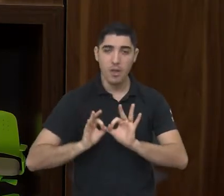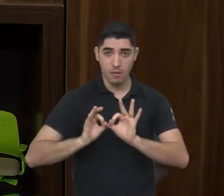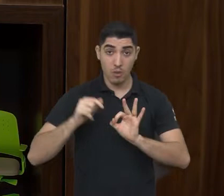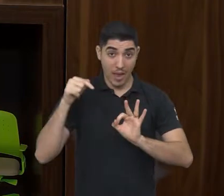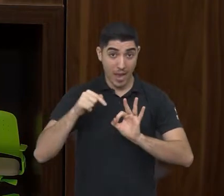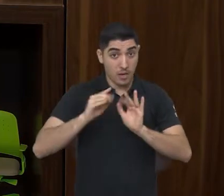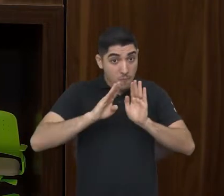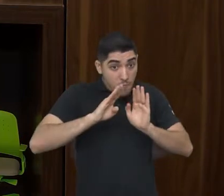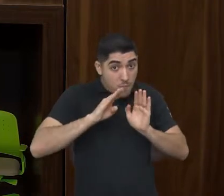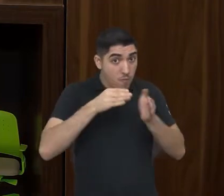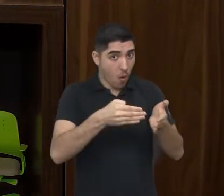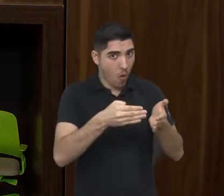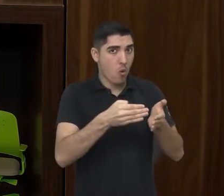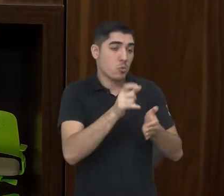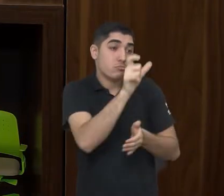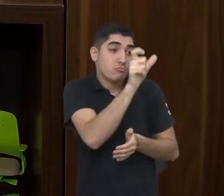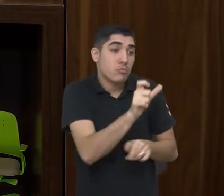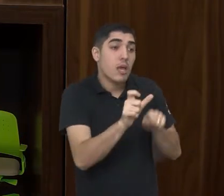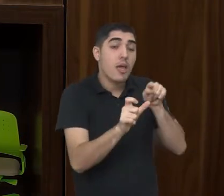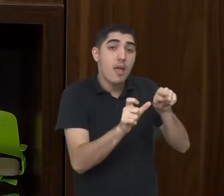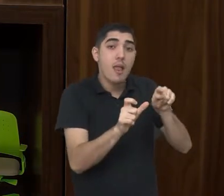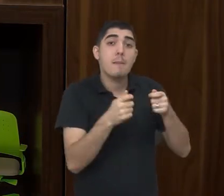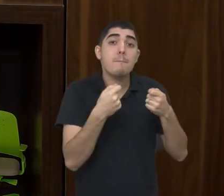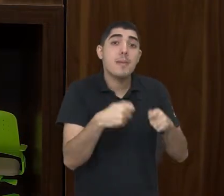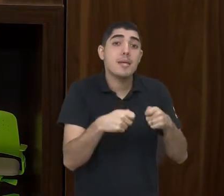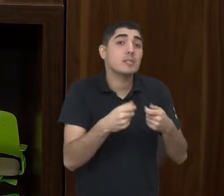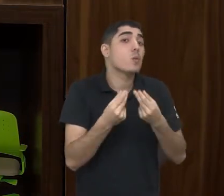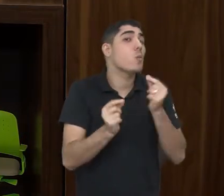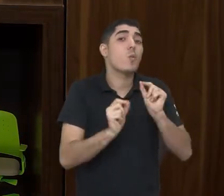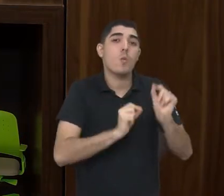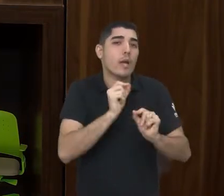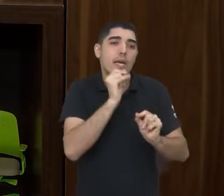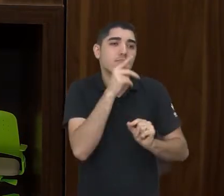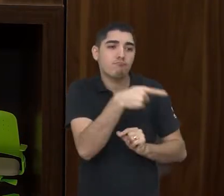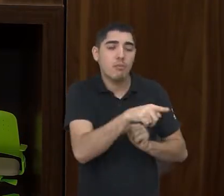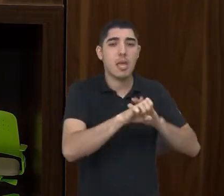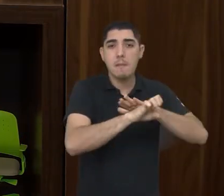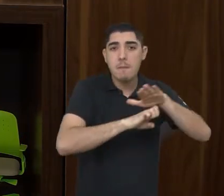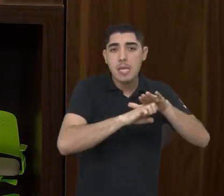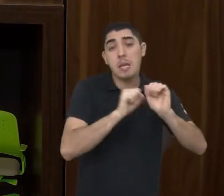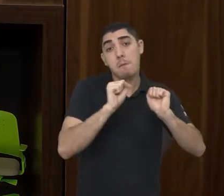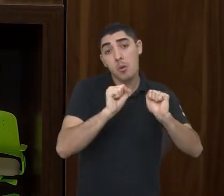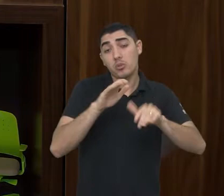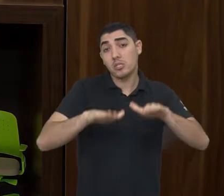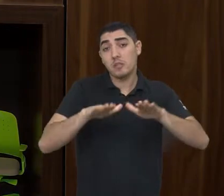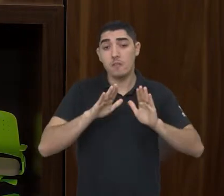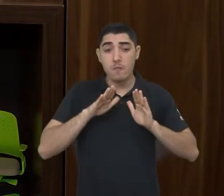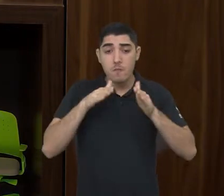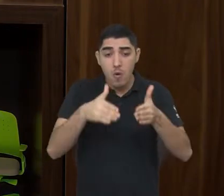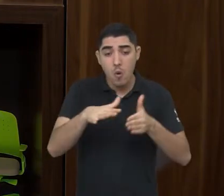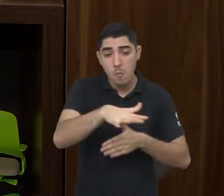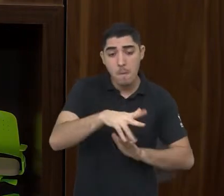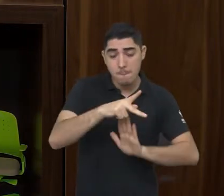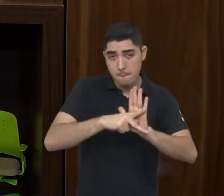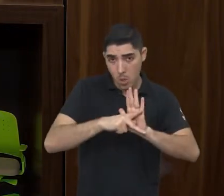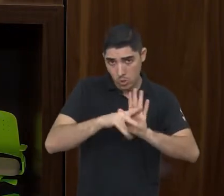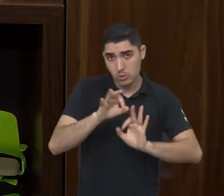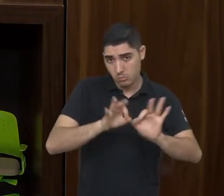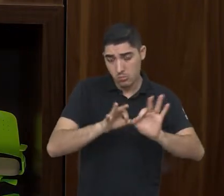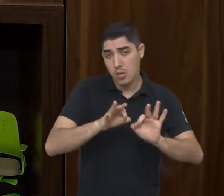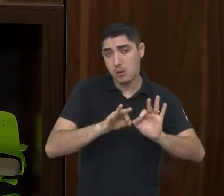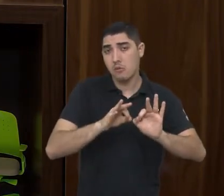são específicos, né, de acordo com a demanda que a empresa tem. Então, pode estar voltados a um projeto,